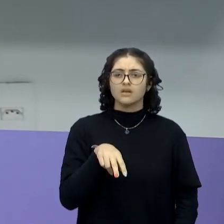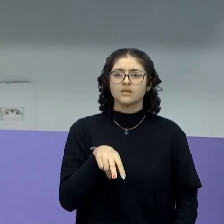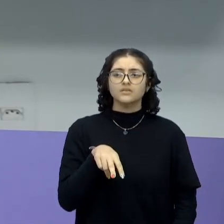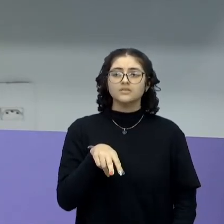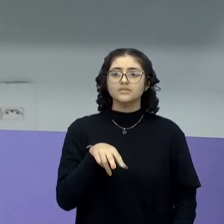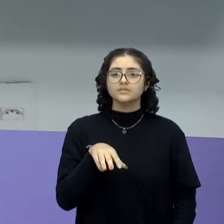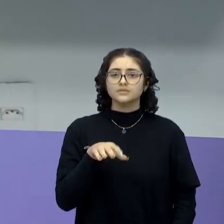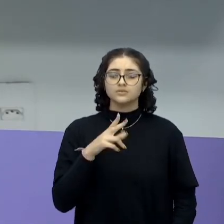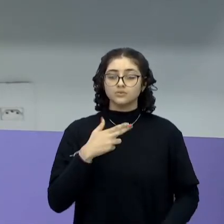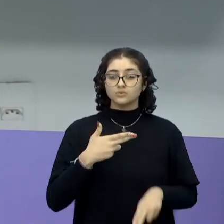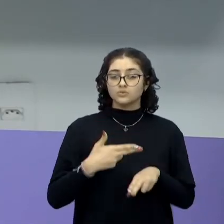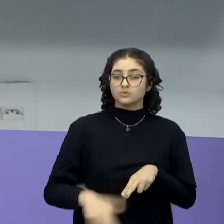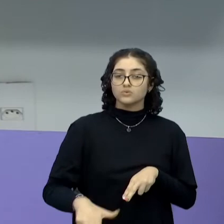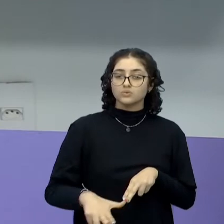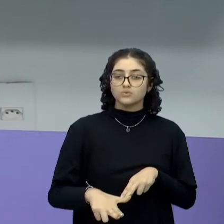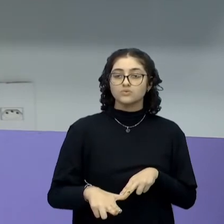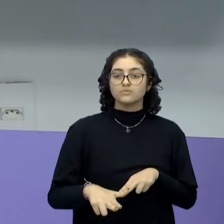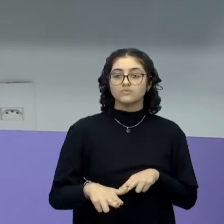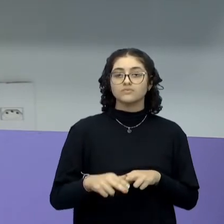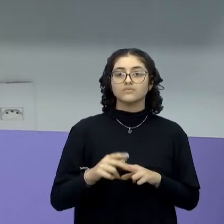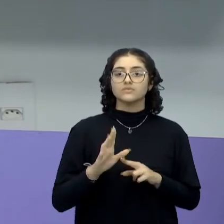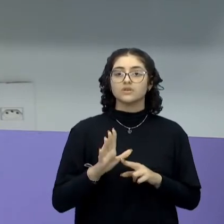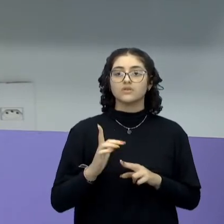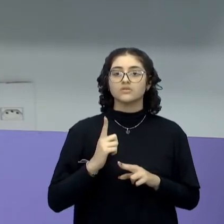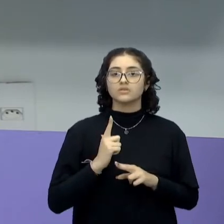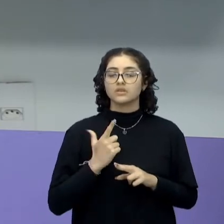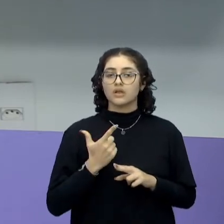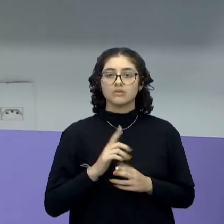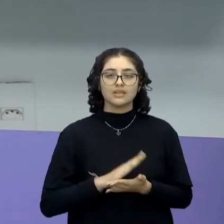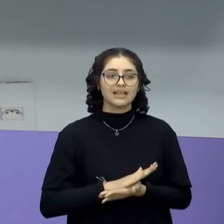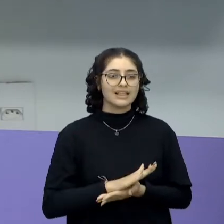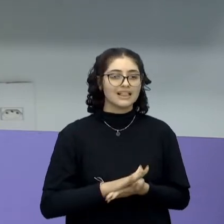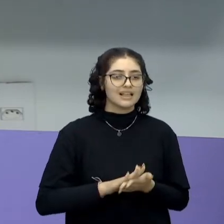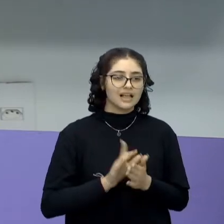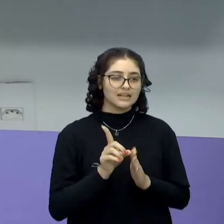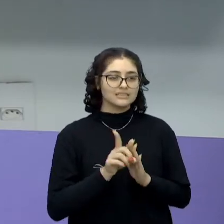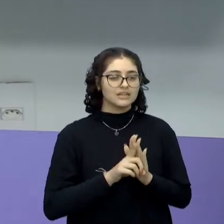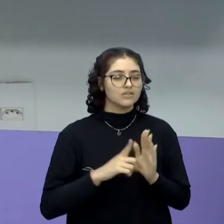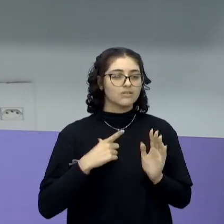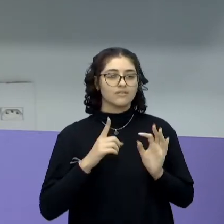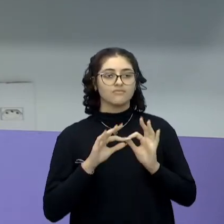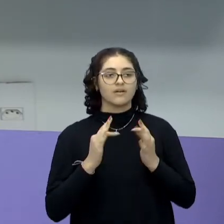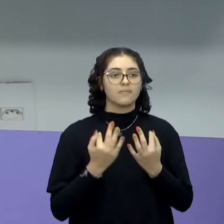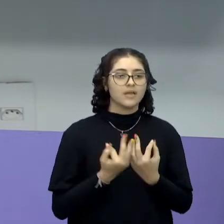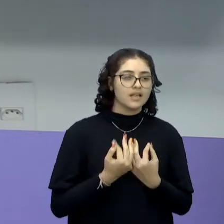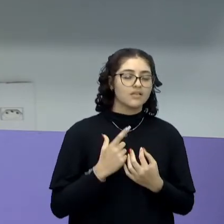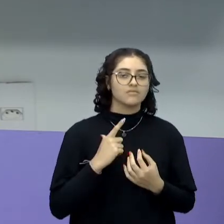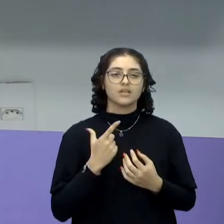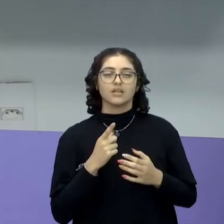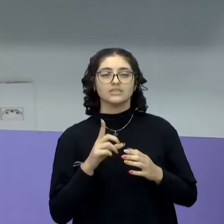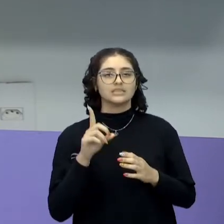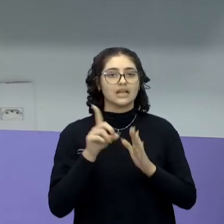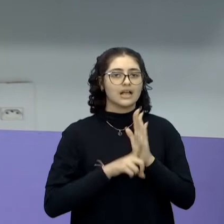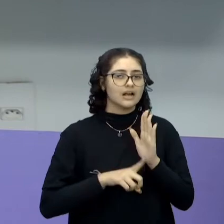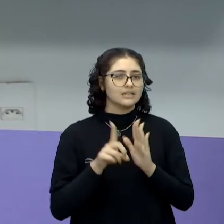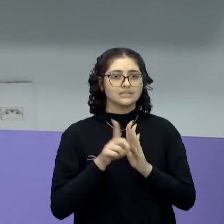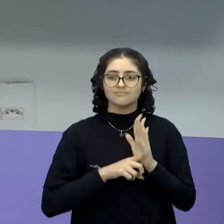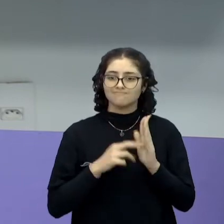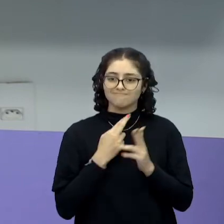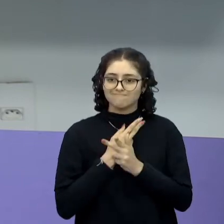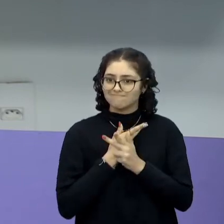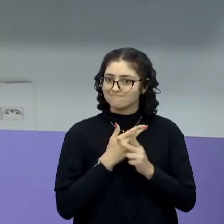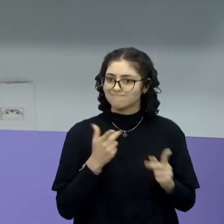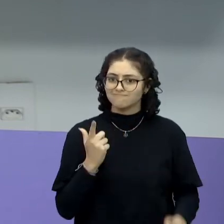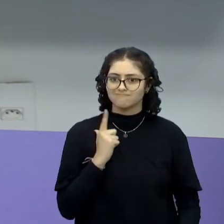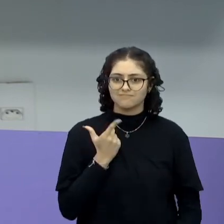estivessem nus. Não possuem pátria, não possuem família, não possuem direito à dignidade, não possuem direito